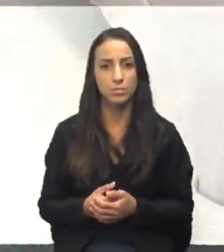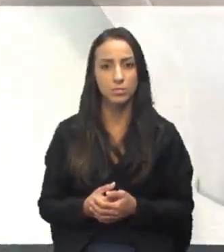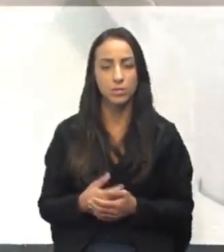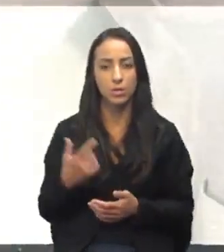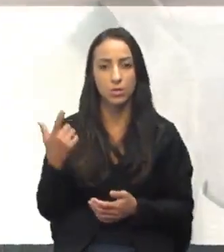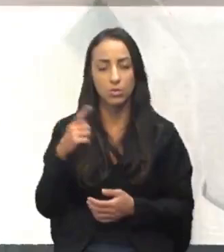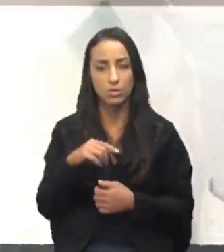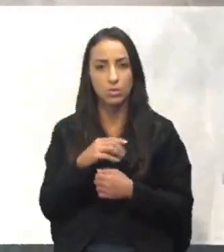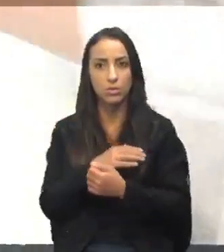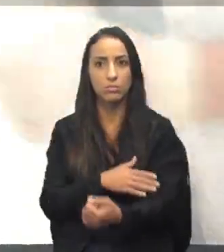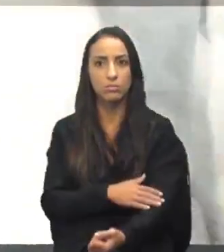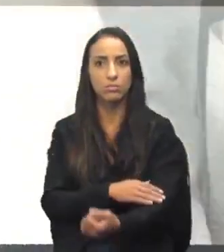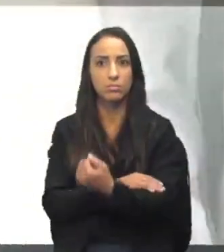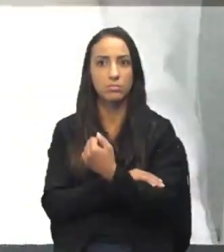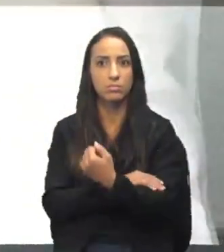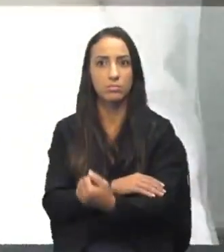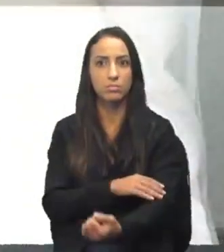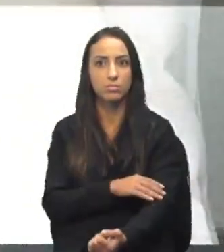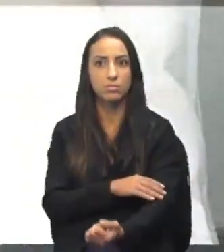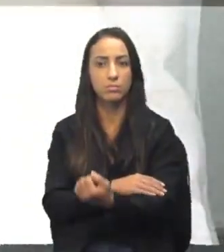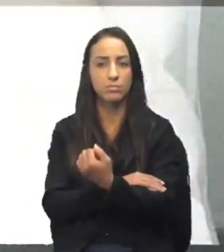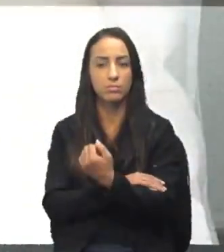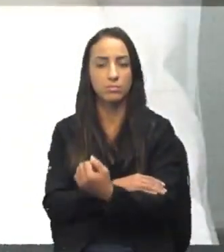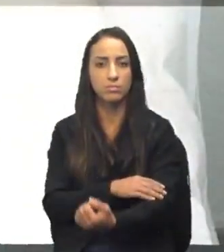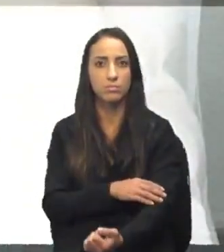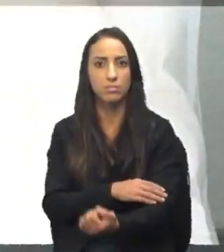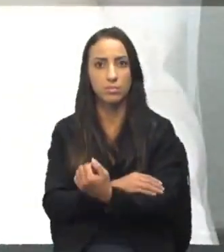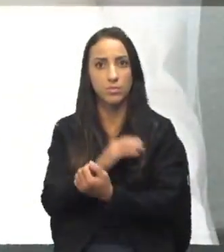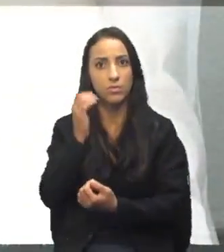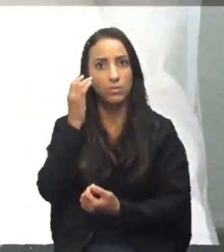uma mobilização da articulação,